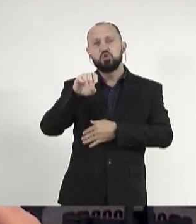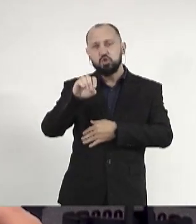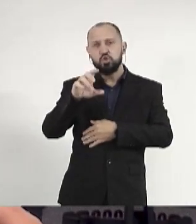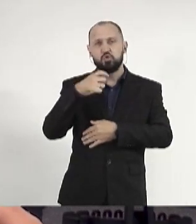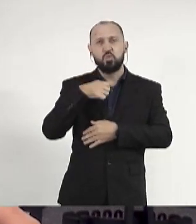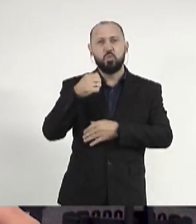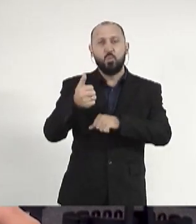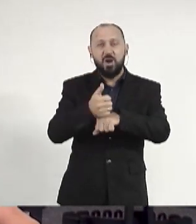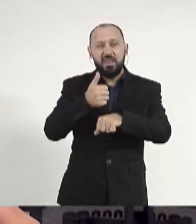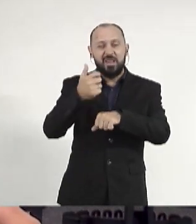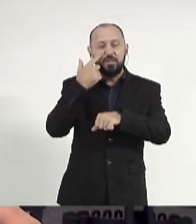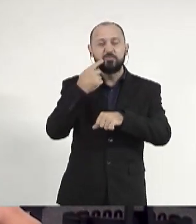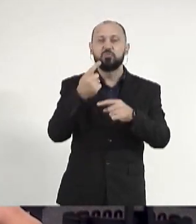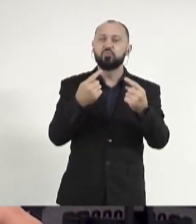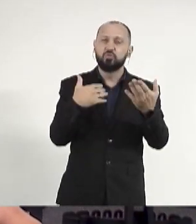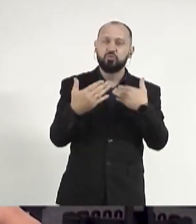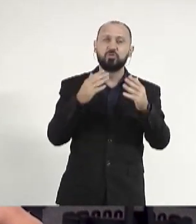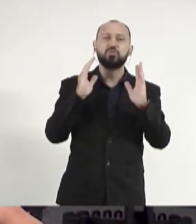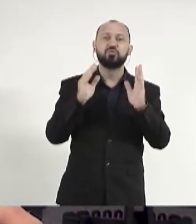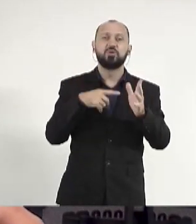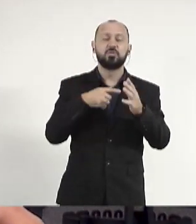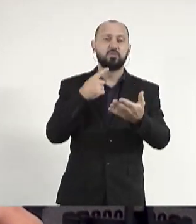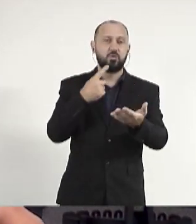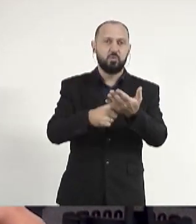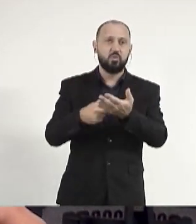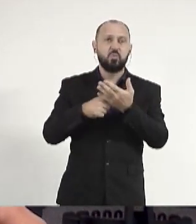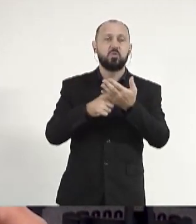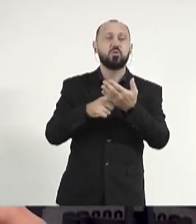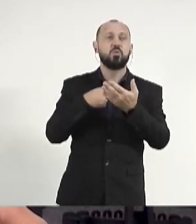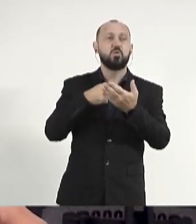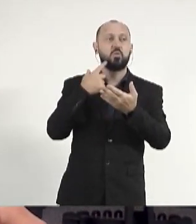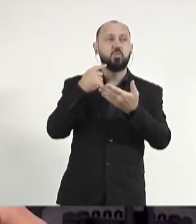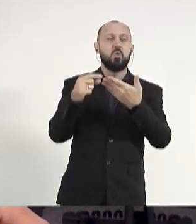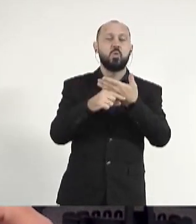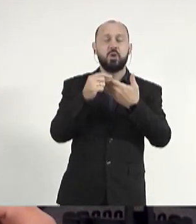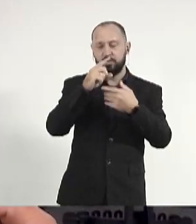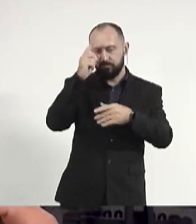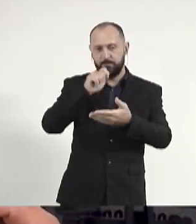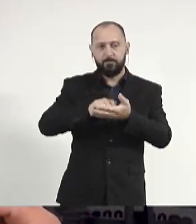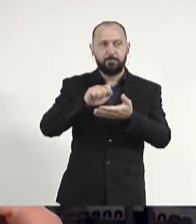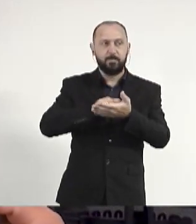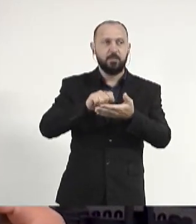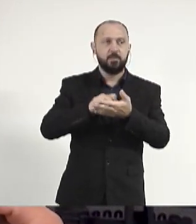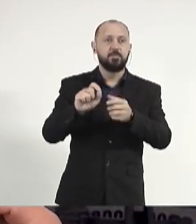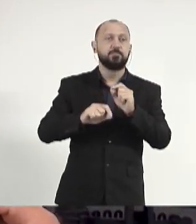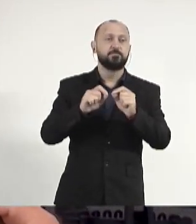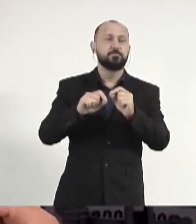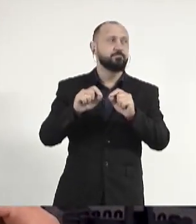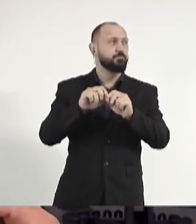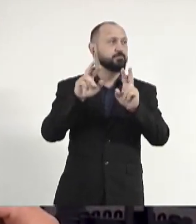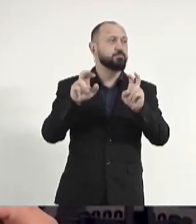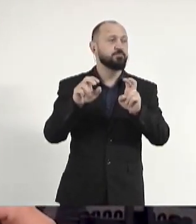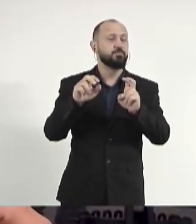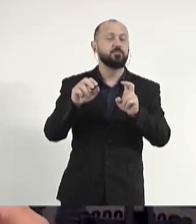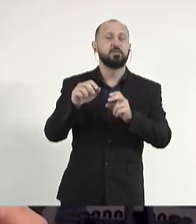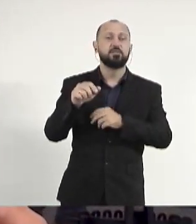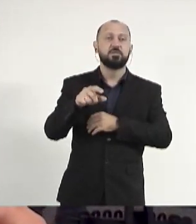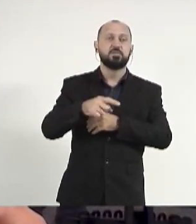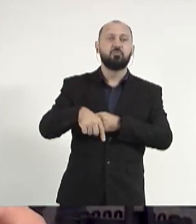maior. Havia muita discussão, houve um acordo com o autor do projeto e também envolveu questões com